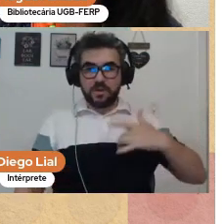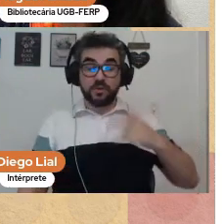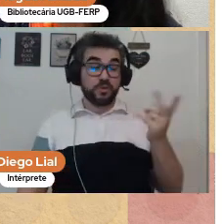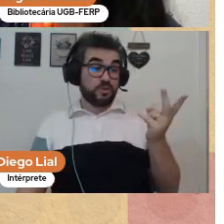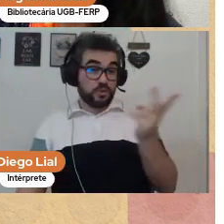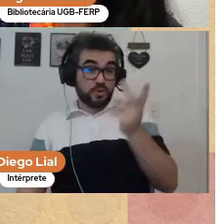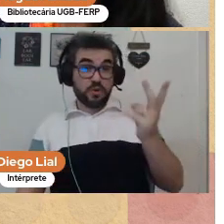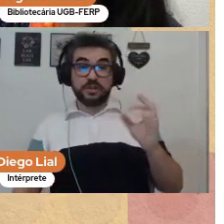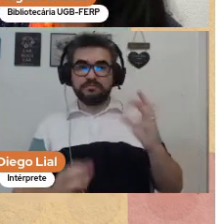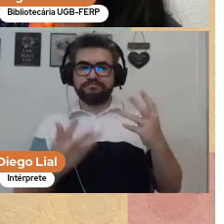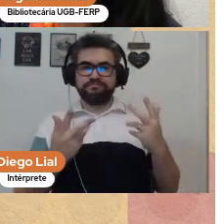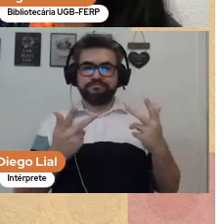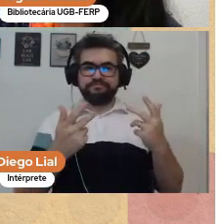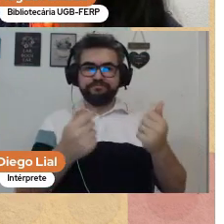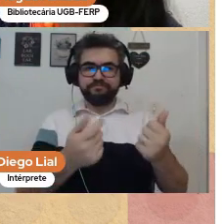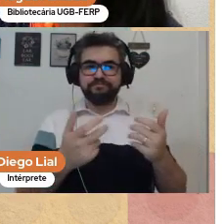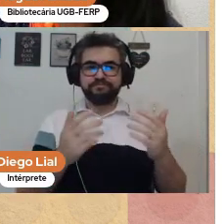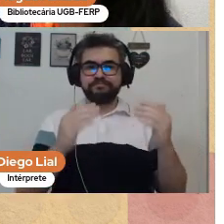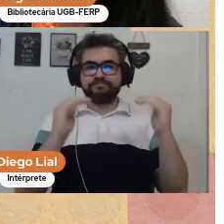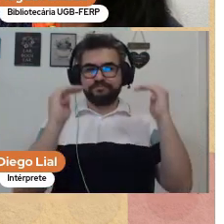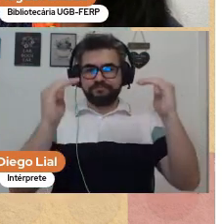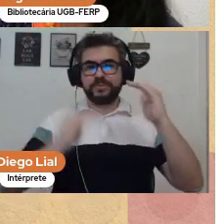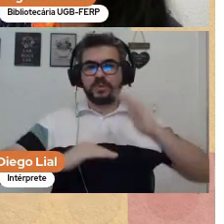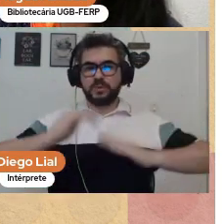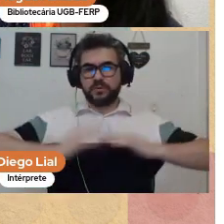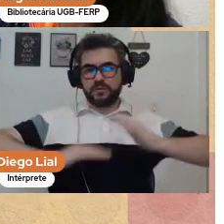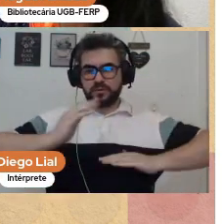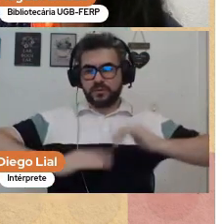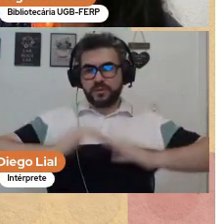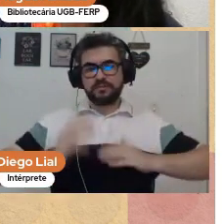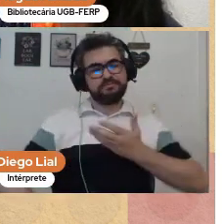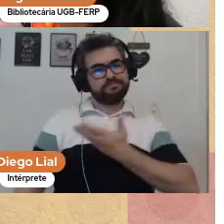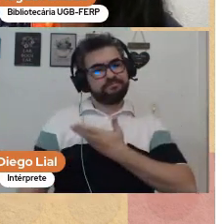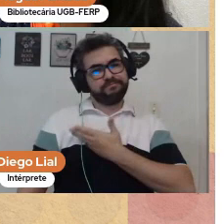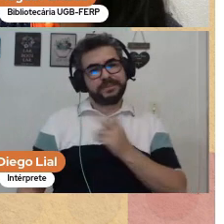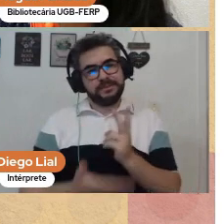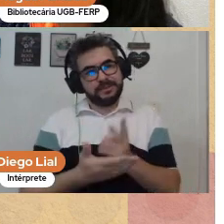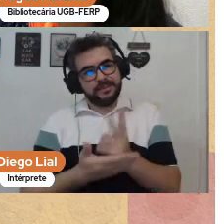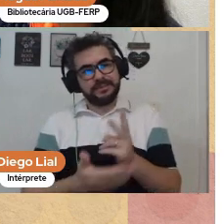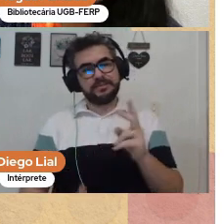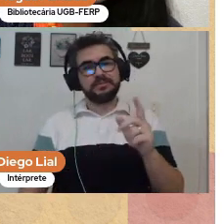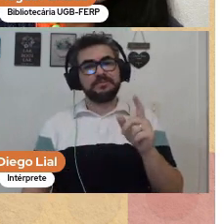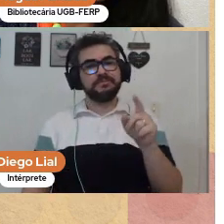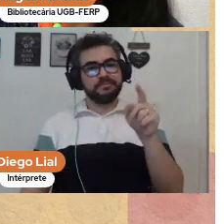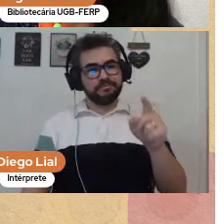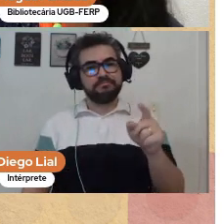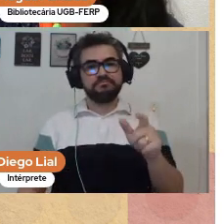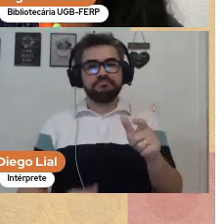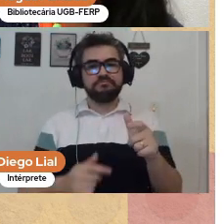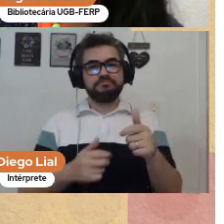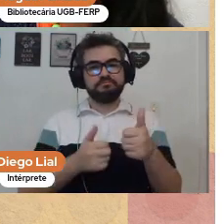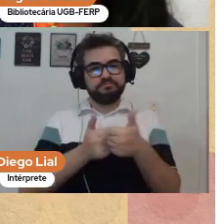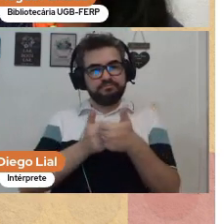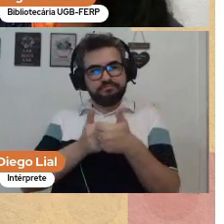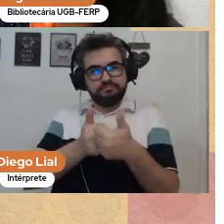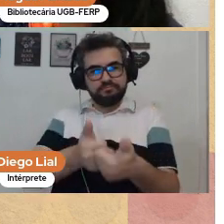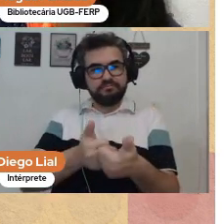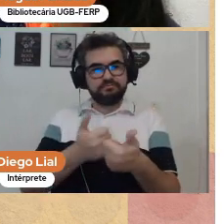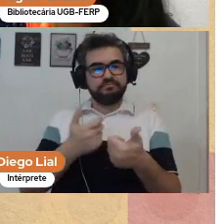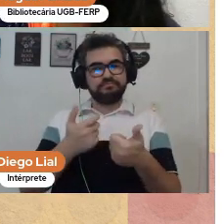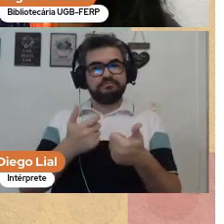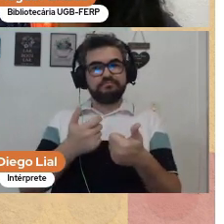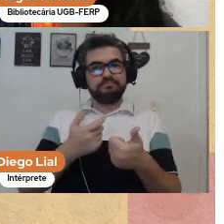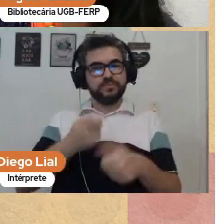nessa busca para conseguir a prática da melhor maneira, e eles